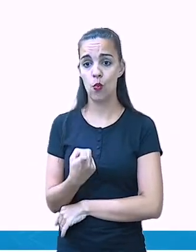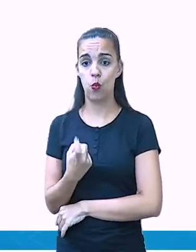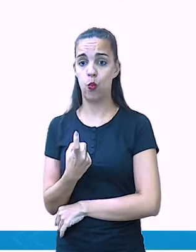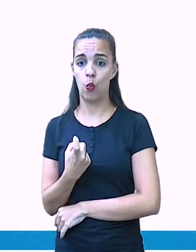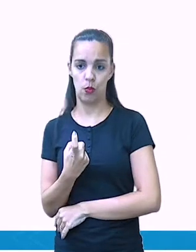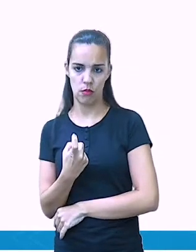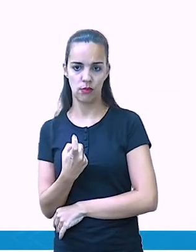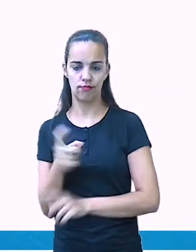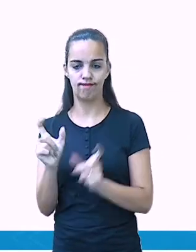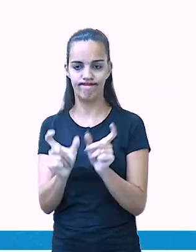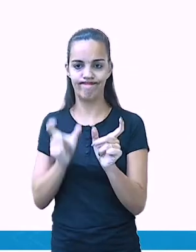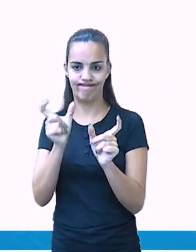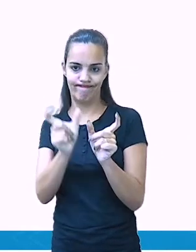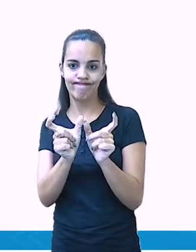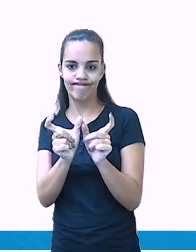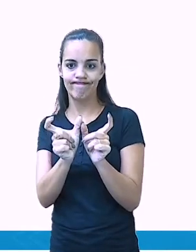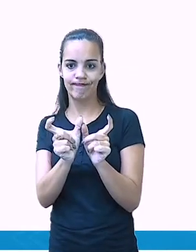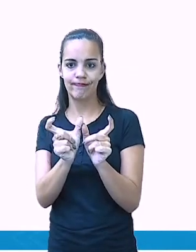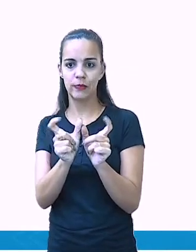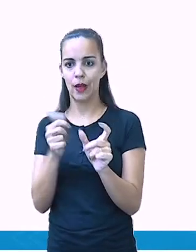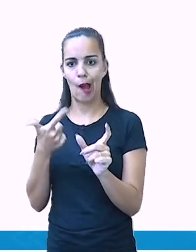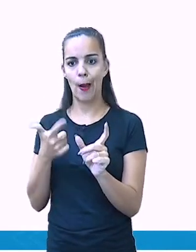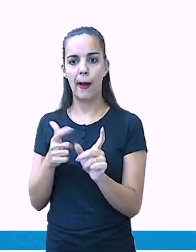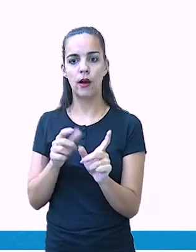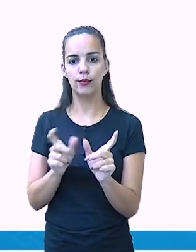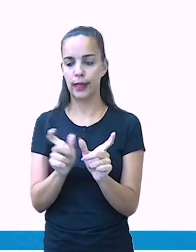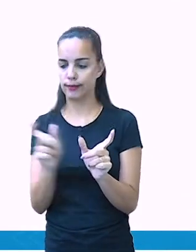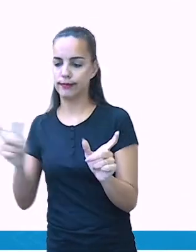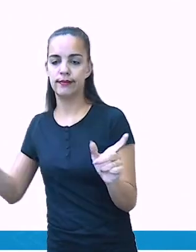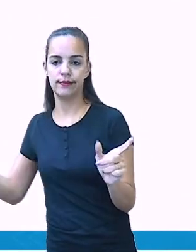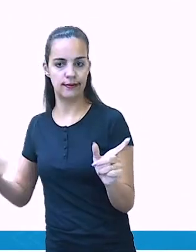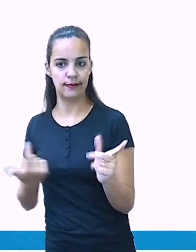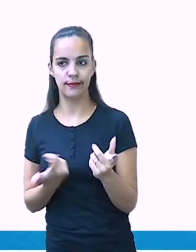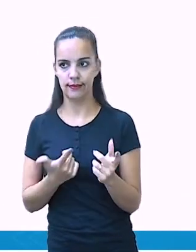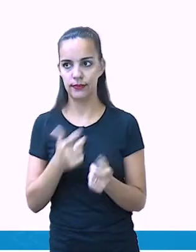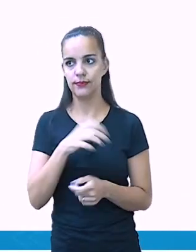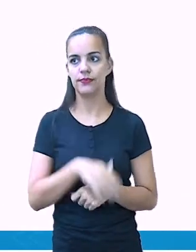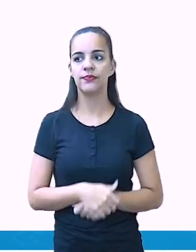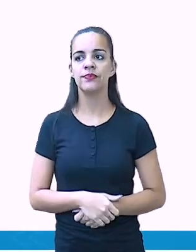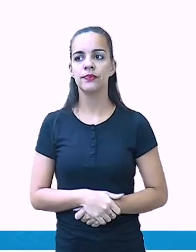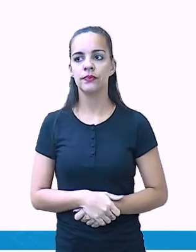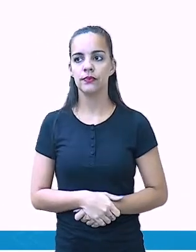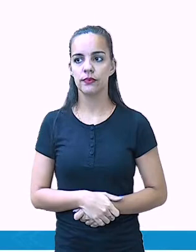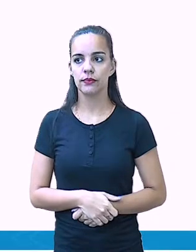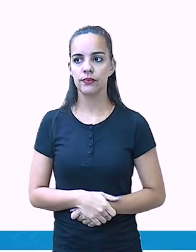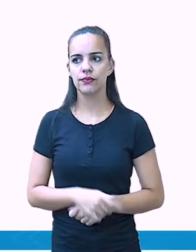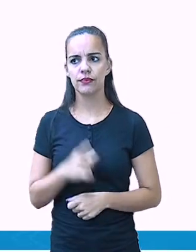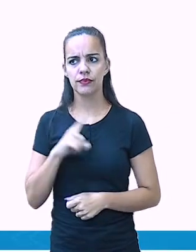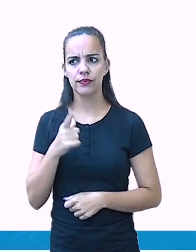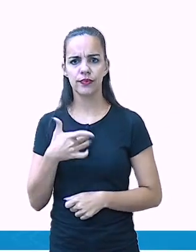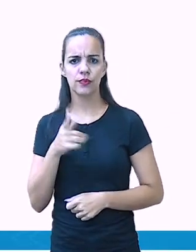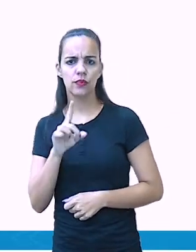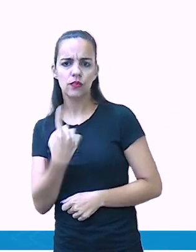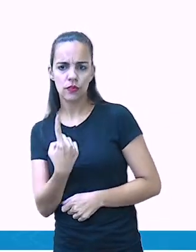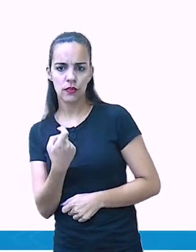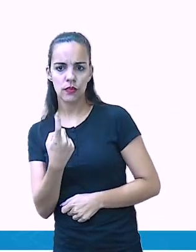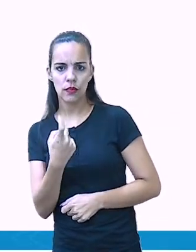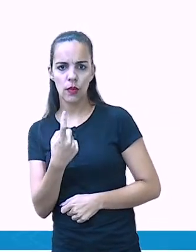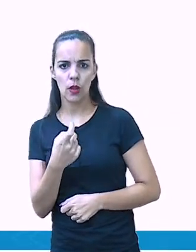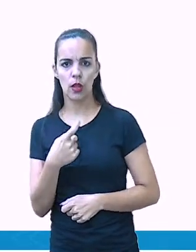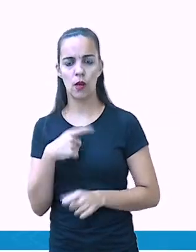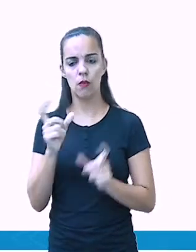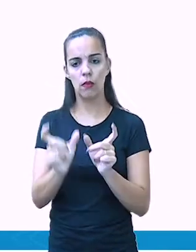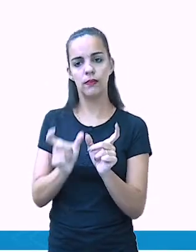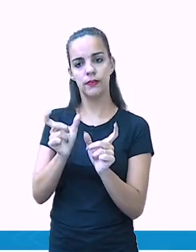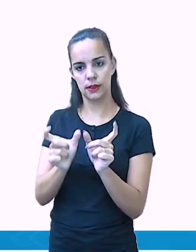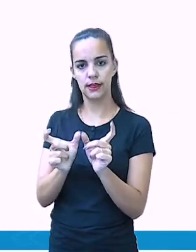somente uma sílaba. Lembra lá que na nossa aula de sílabas a gente falou que tem palavras somente com uma sílaba? Então